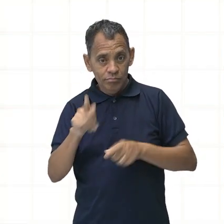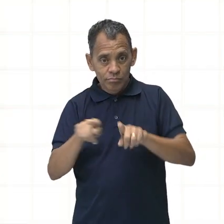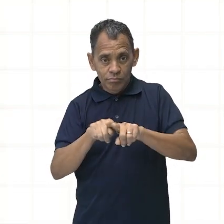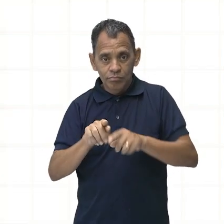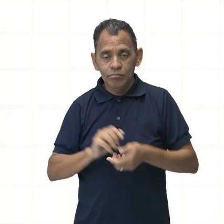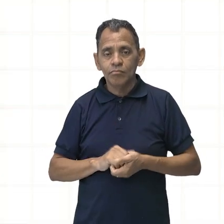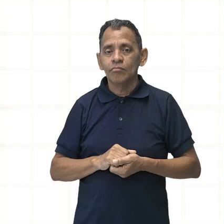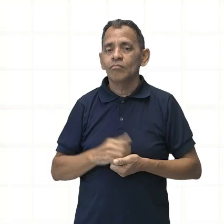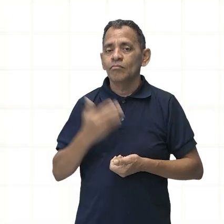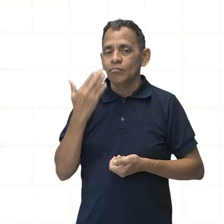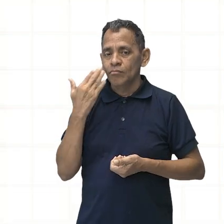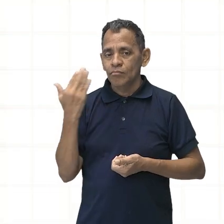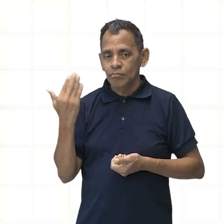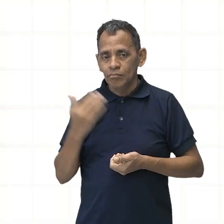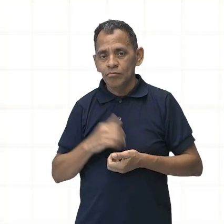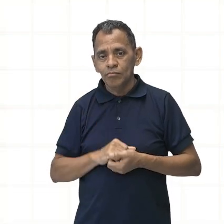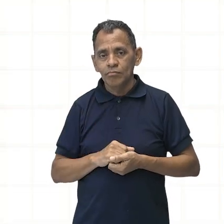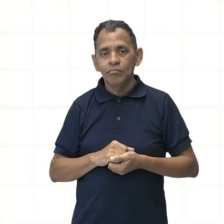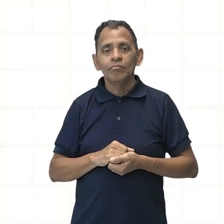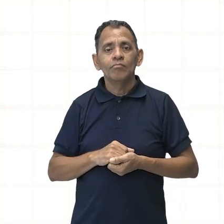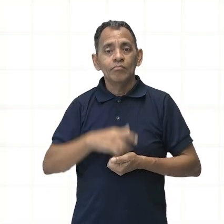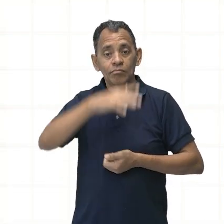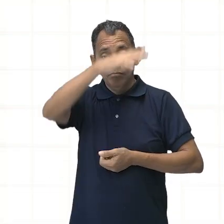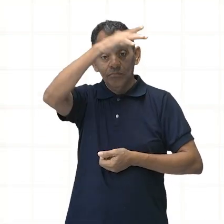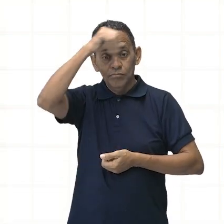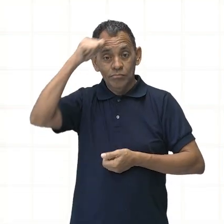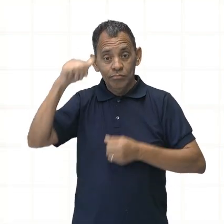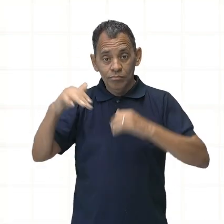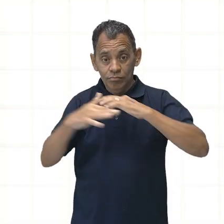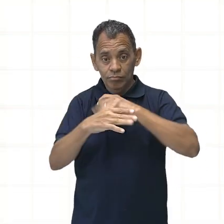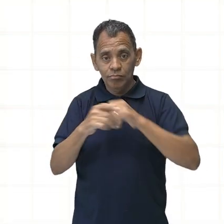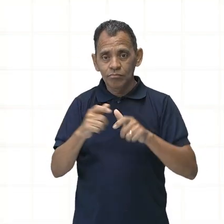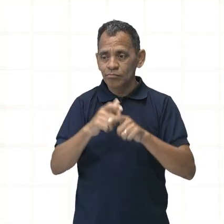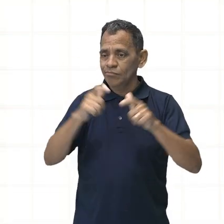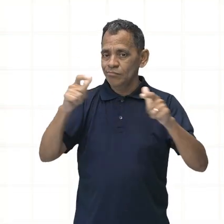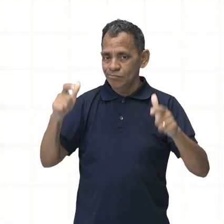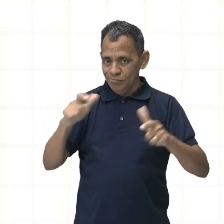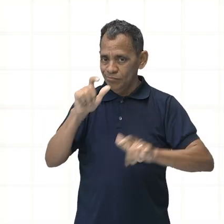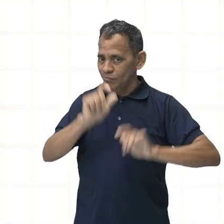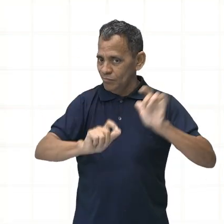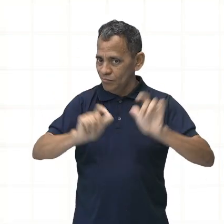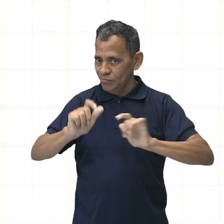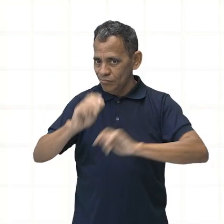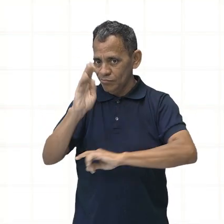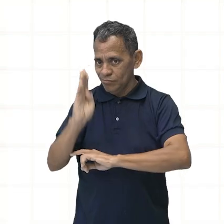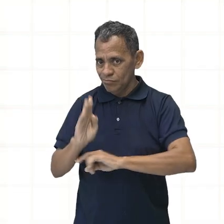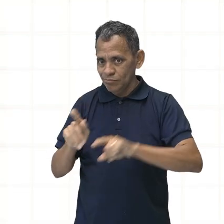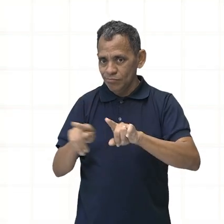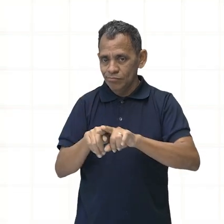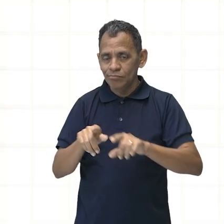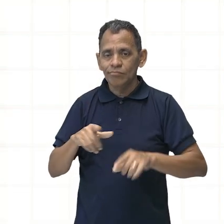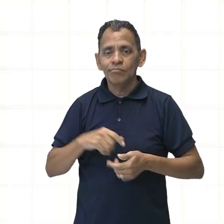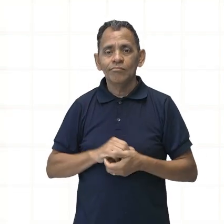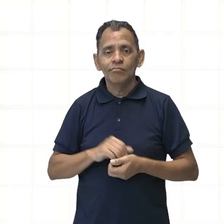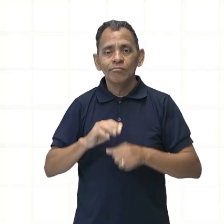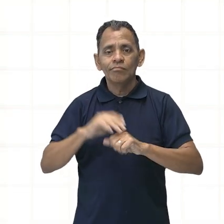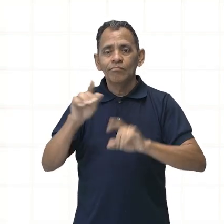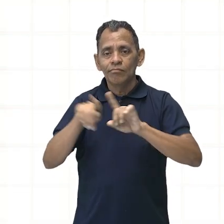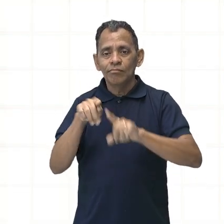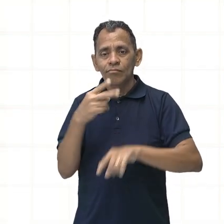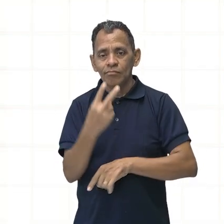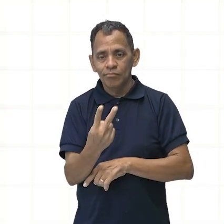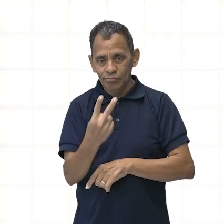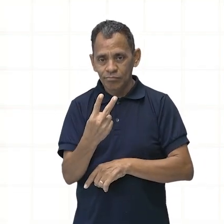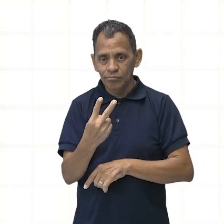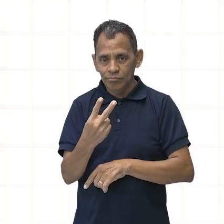habitantes, aproximadamente. Olha a cidade de Manaus, uma das mais populosas também do país, com um pouco mais de 2 milhões